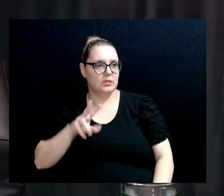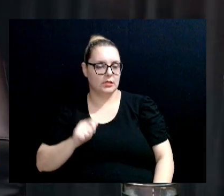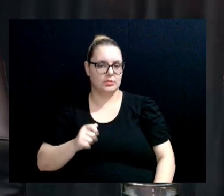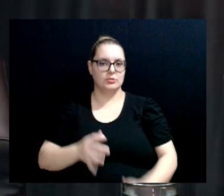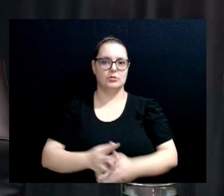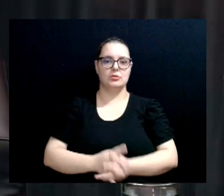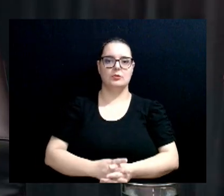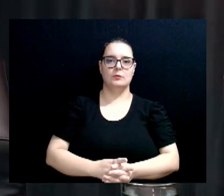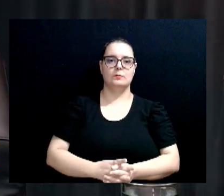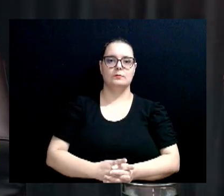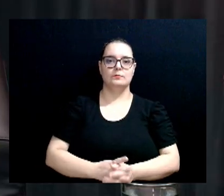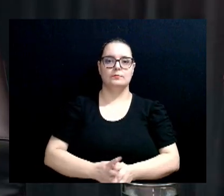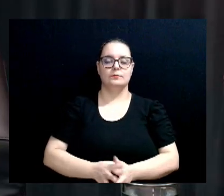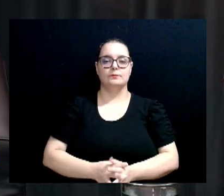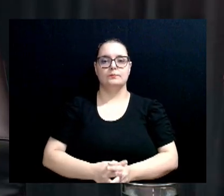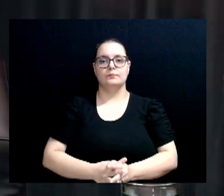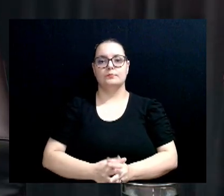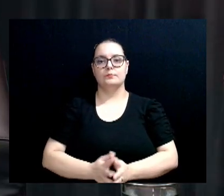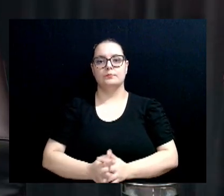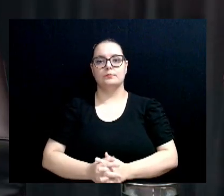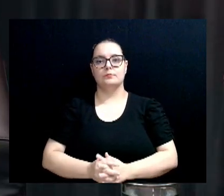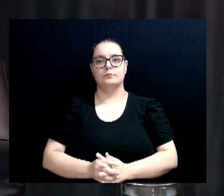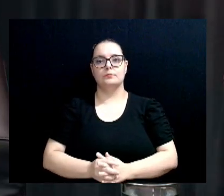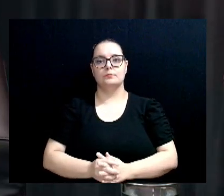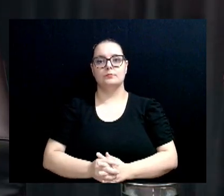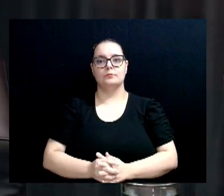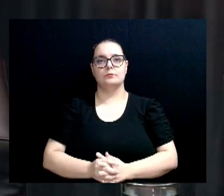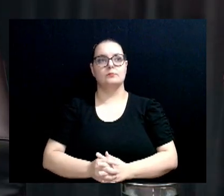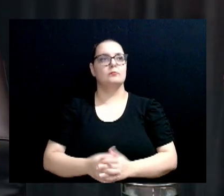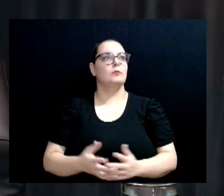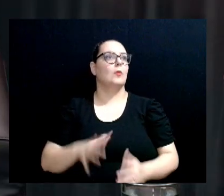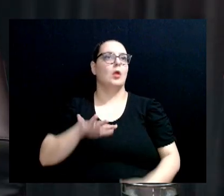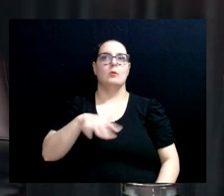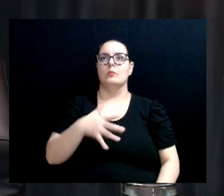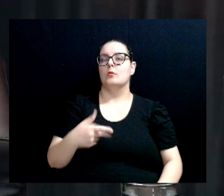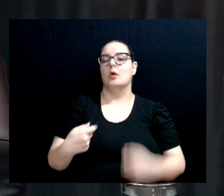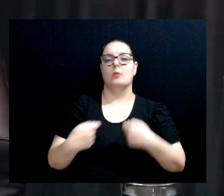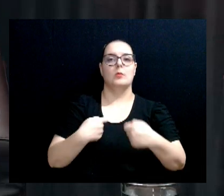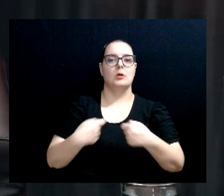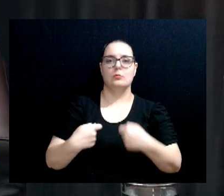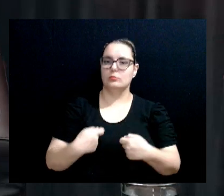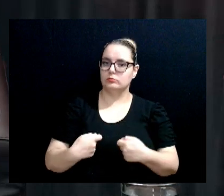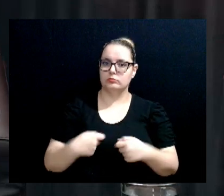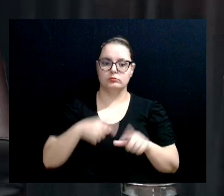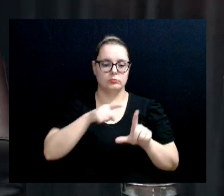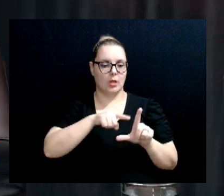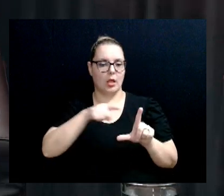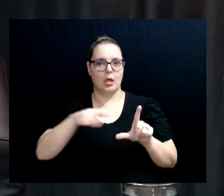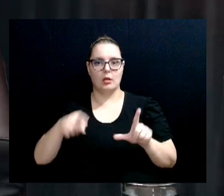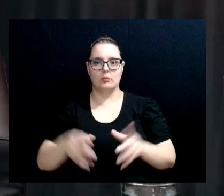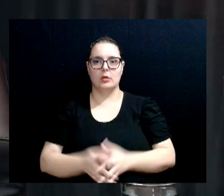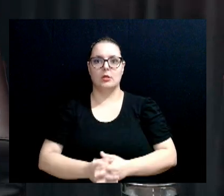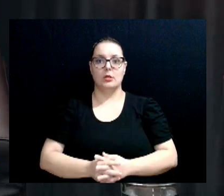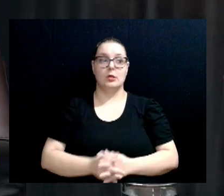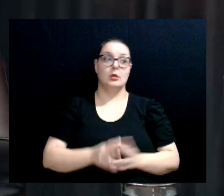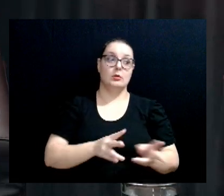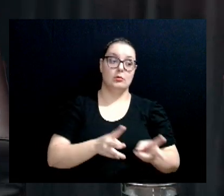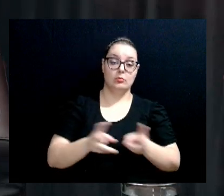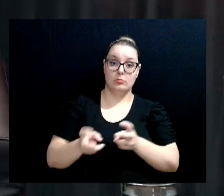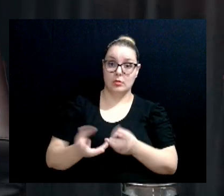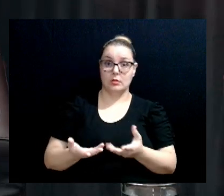que você está sendo comandado por planilhas e gráficos, e ao perceber isso, de repente não conseguir